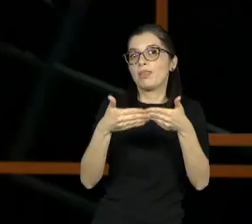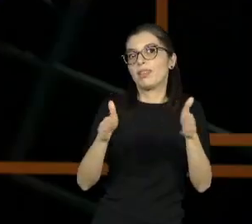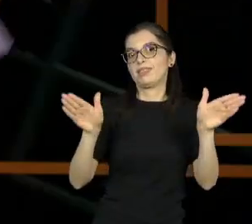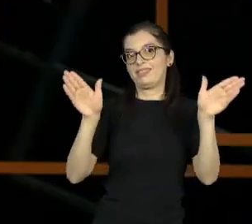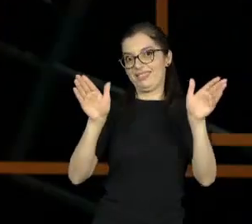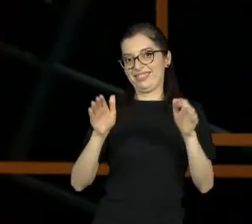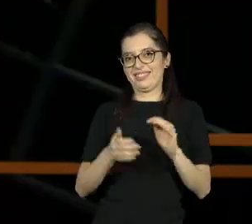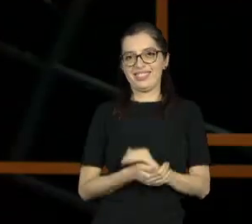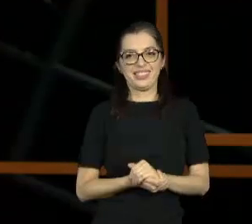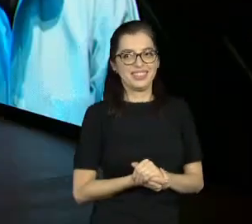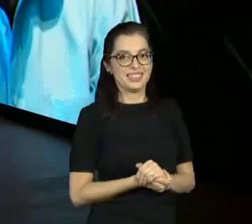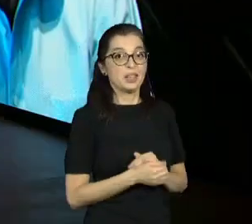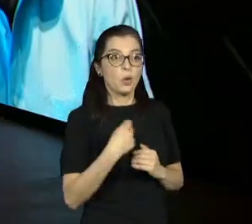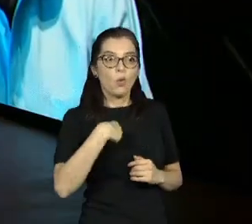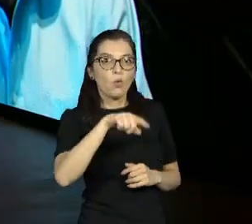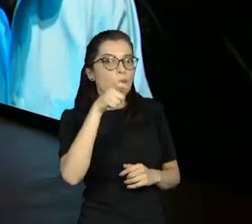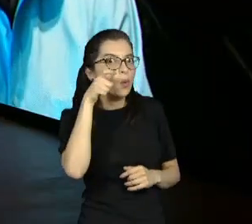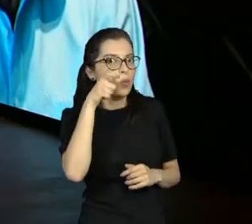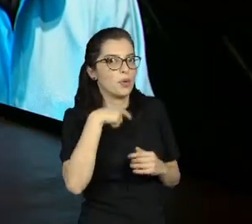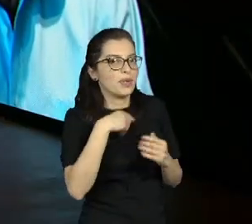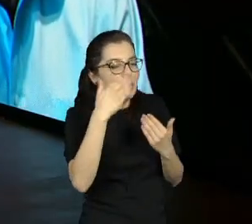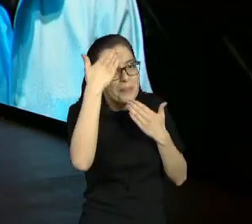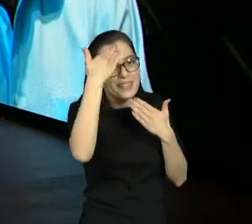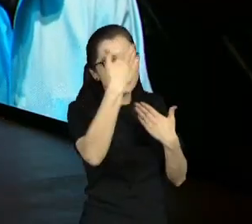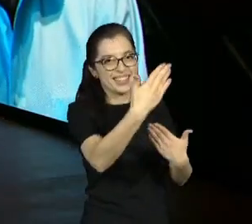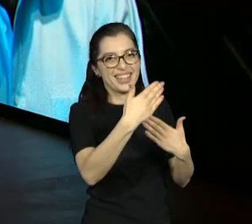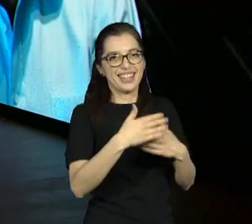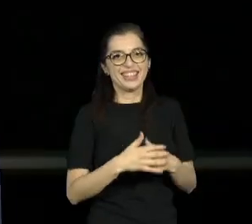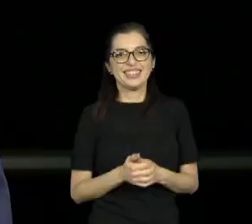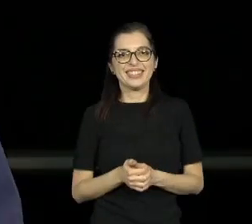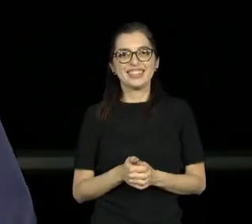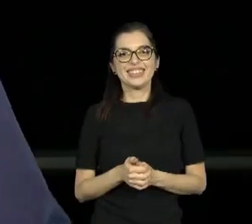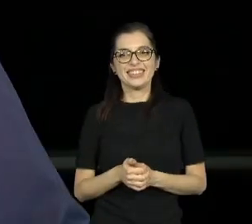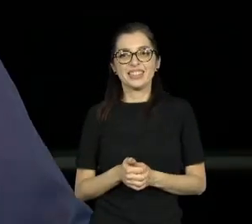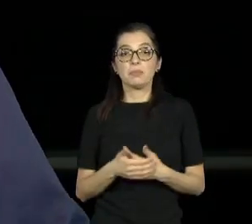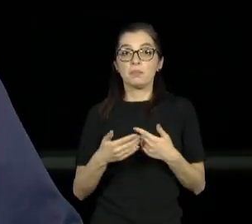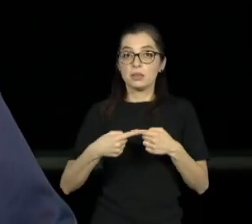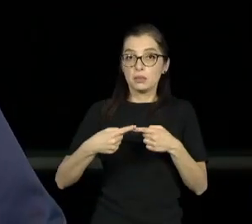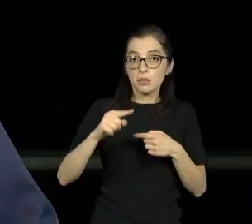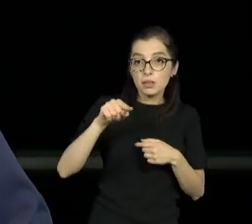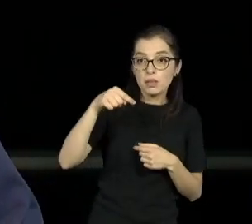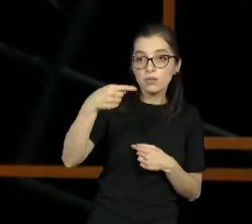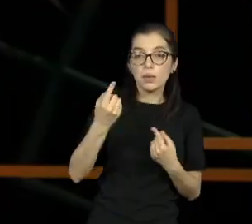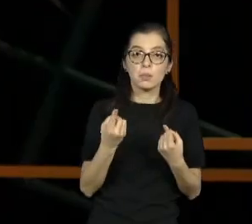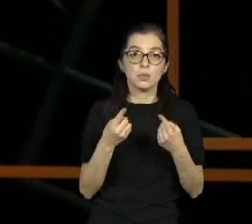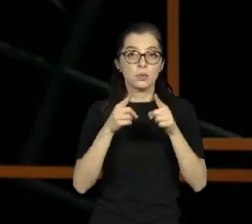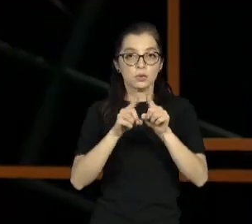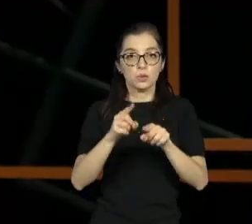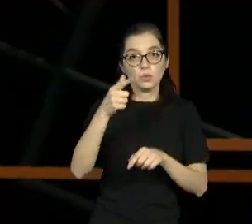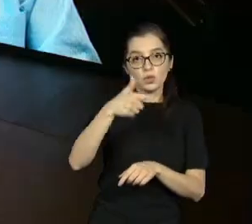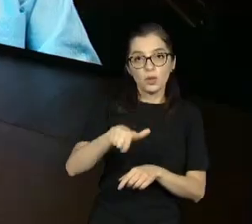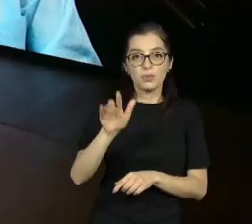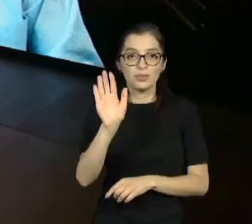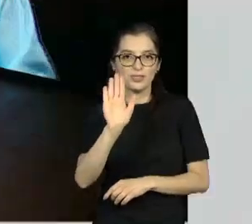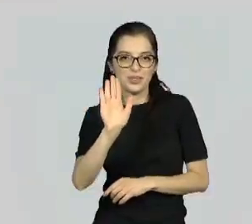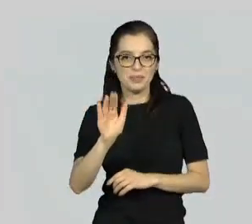Estarei lá. Obrigada. Bom, e a gente volta na semana que vem com mais um Persona. Até lá.